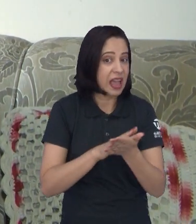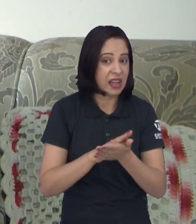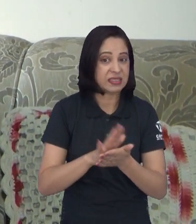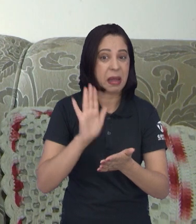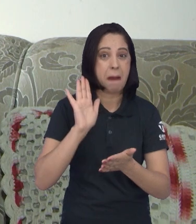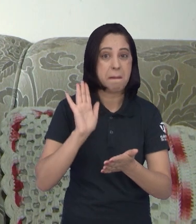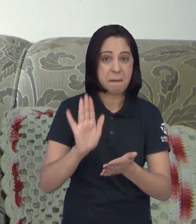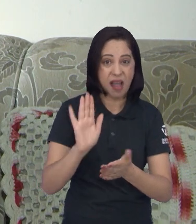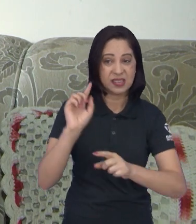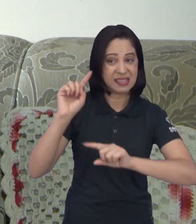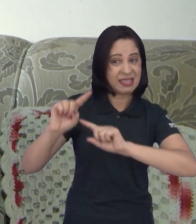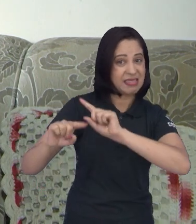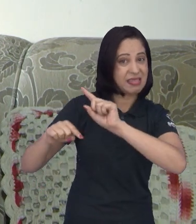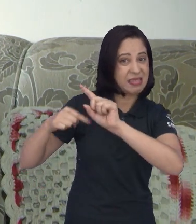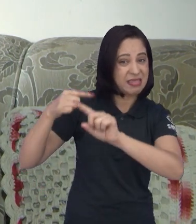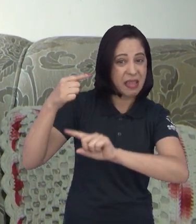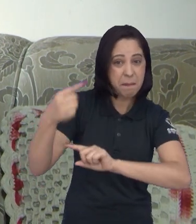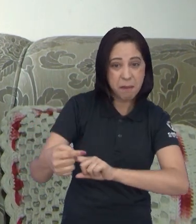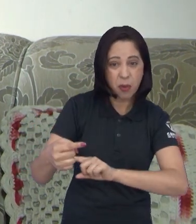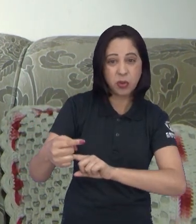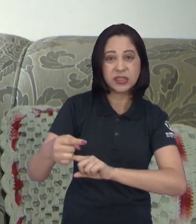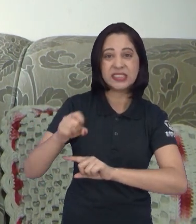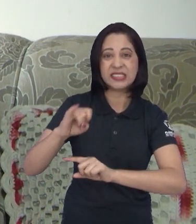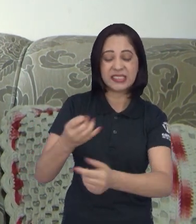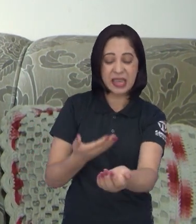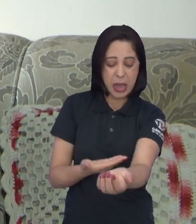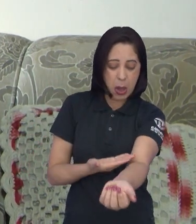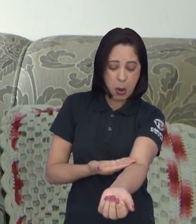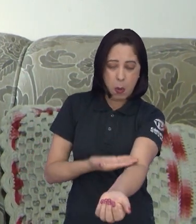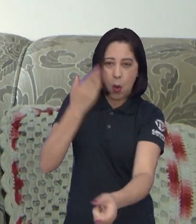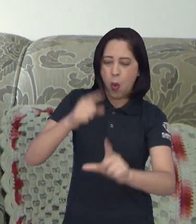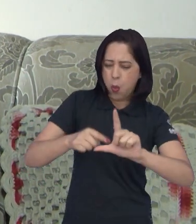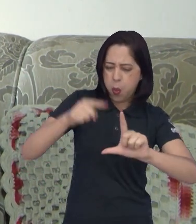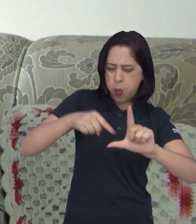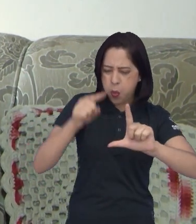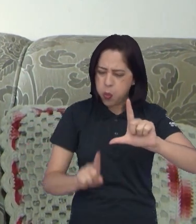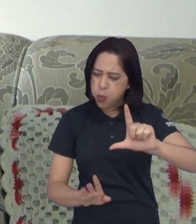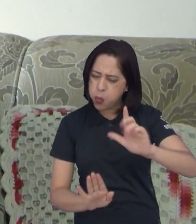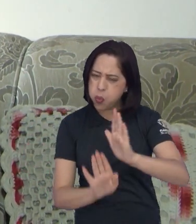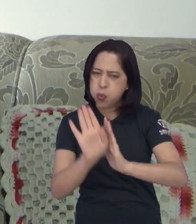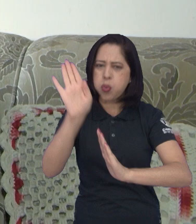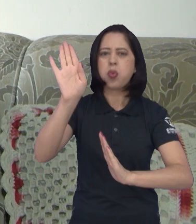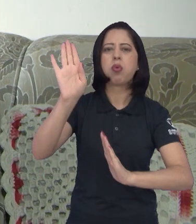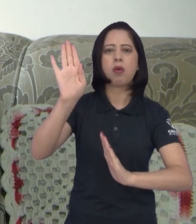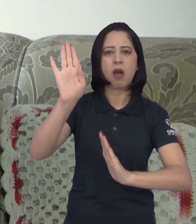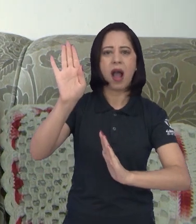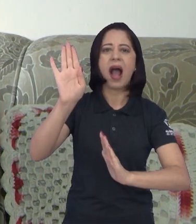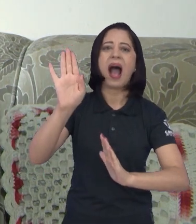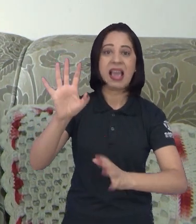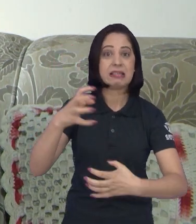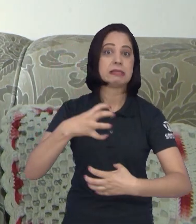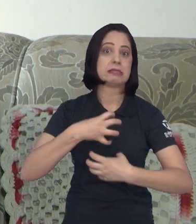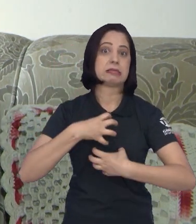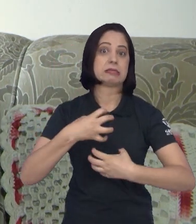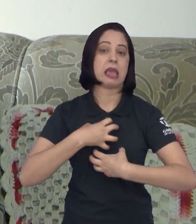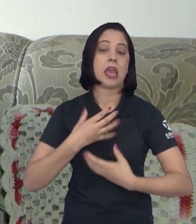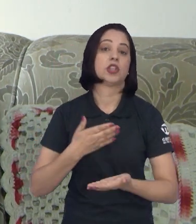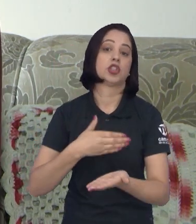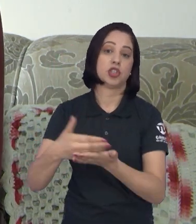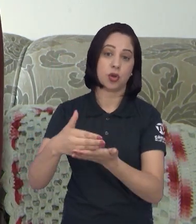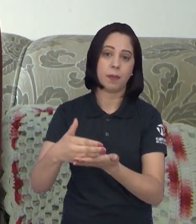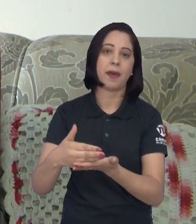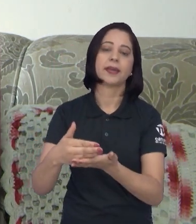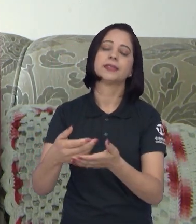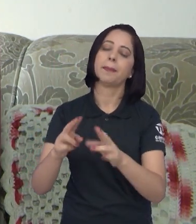em pessoas quando tem picos de pressão alta e aí se não acompanhado né com médico com